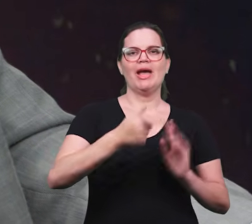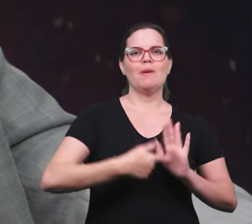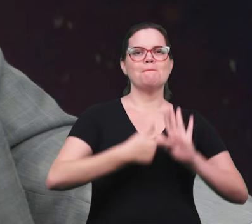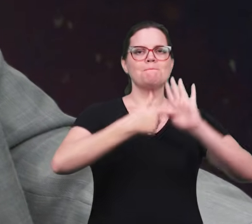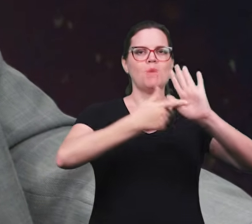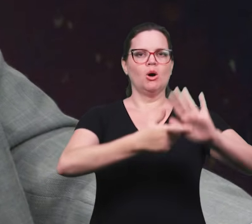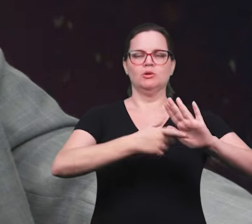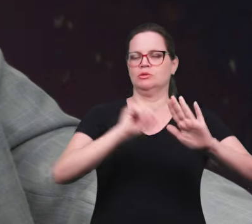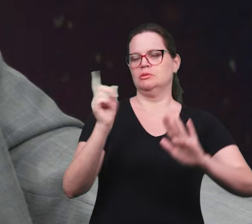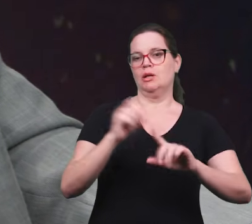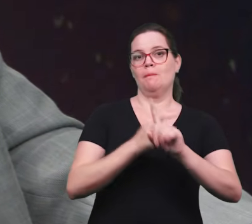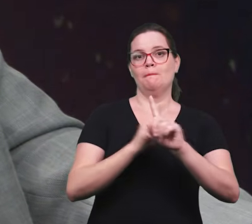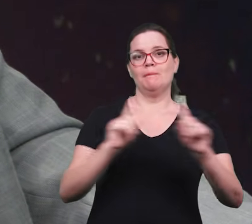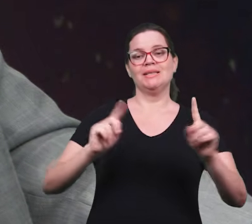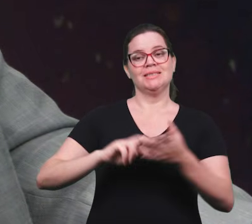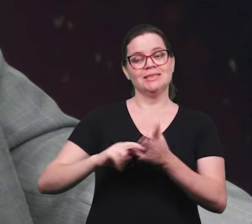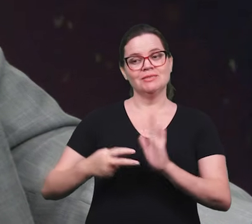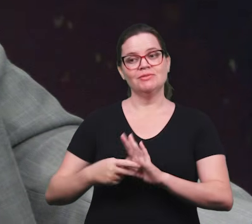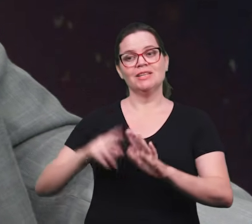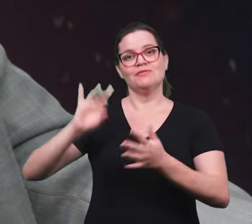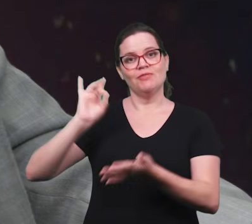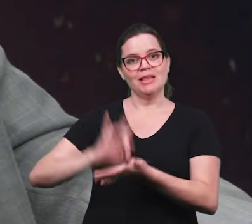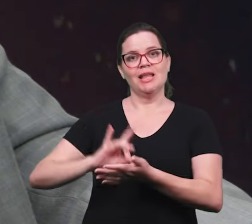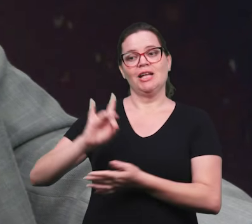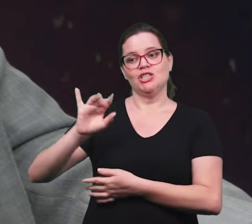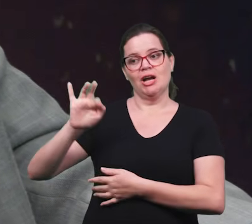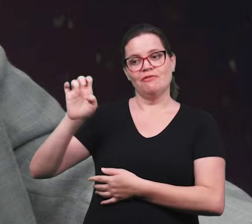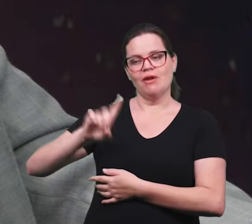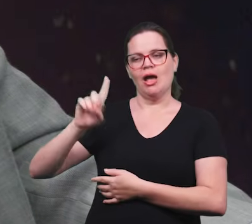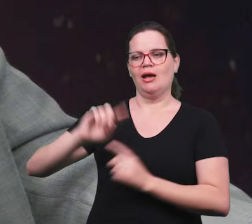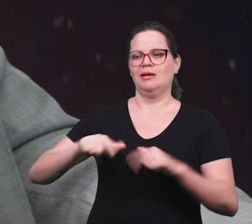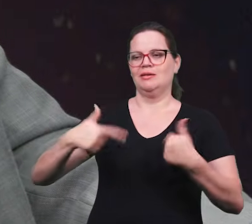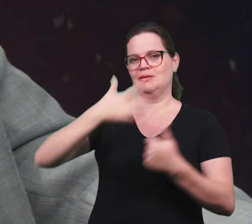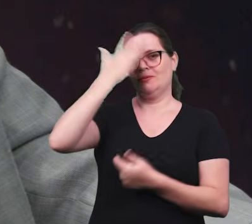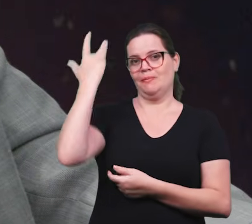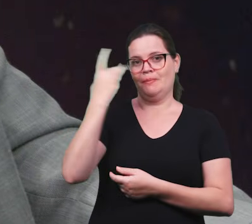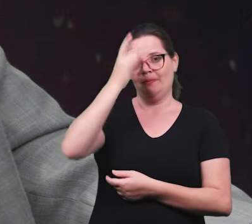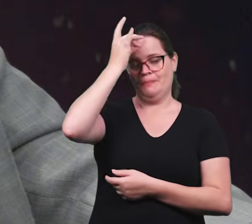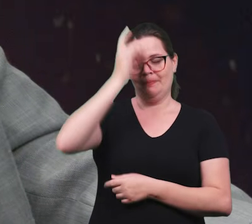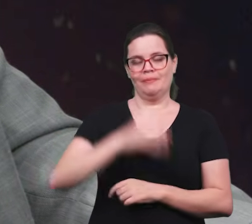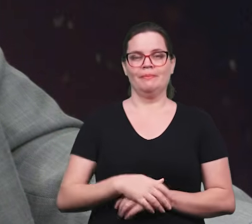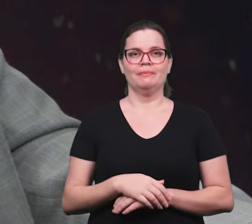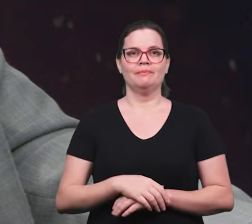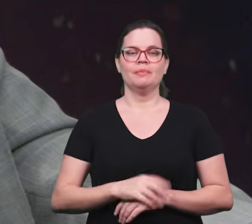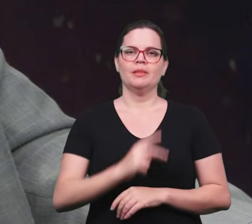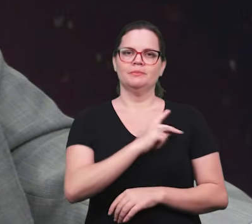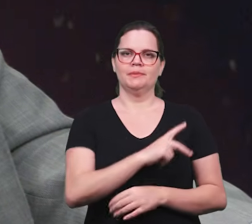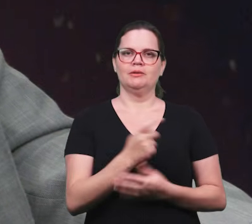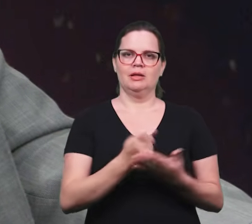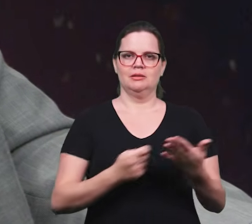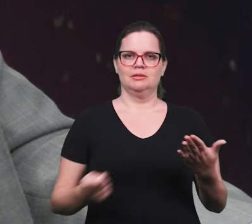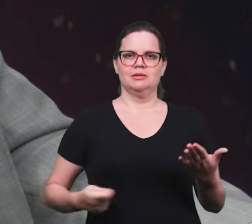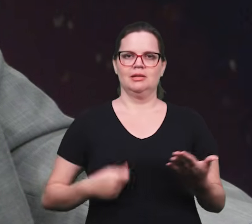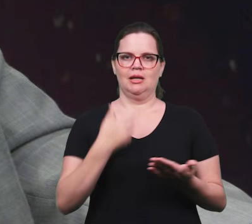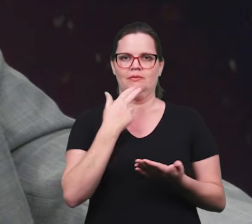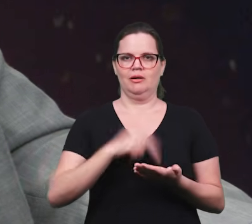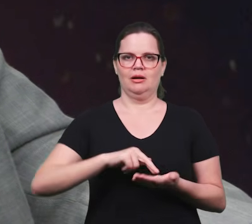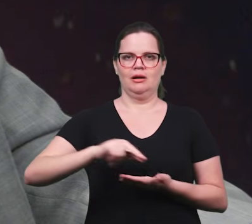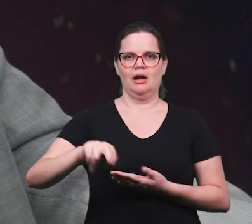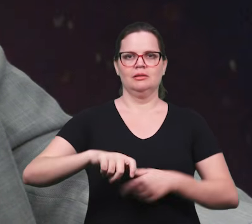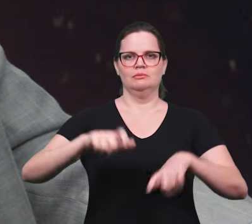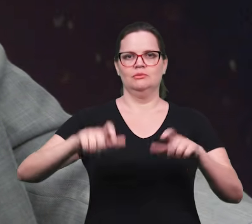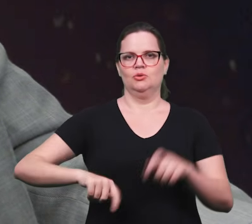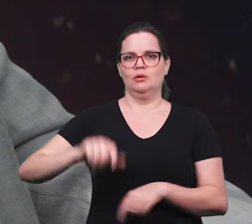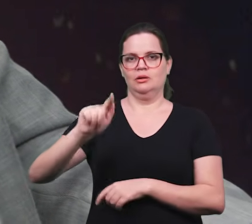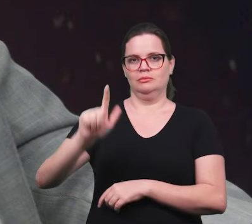é a operação do Espírito Santo mesmo. E essa preocupação do Senhor, e aí Paulo ele vai escrever um pouco sobre isso, ele vai escrever aos